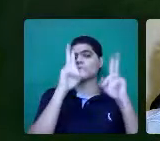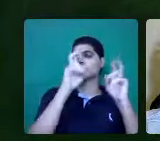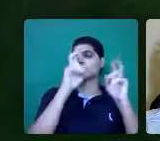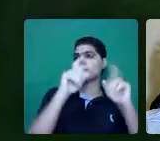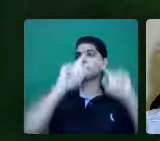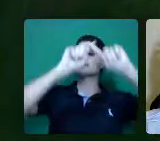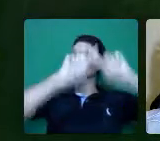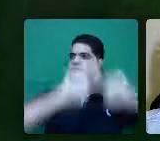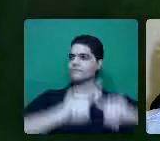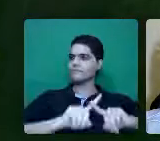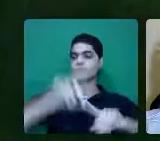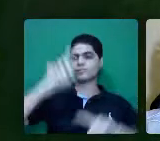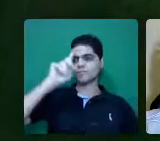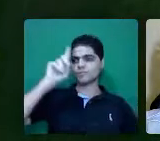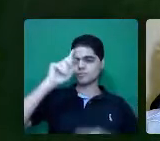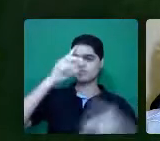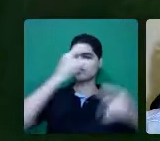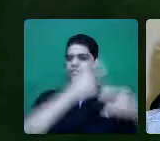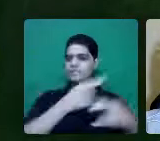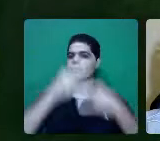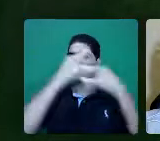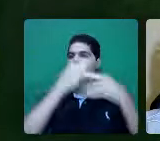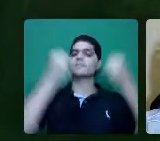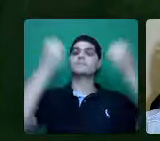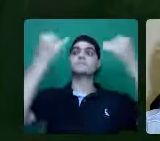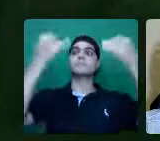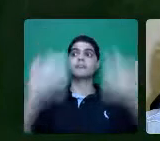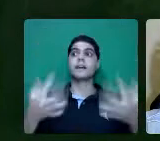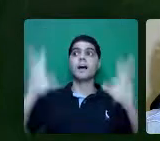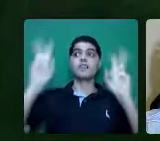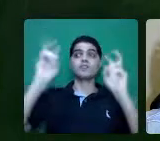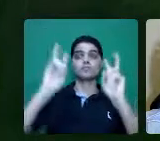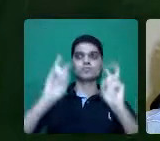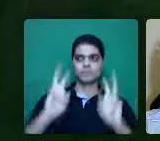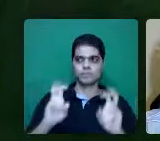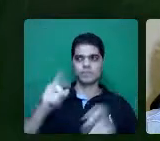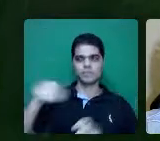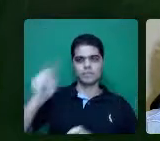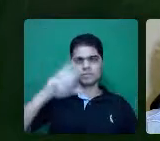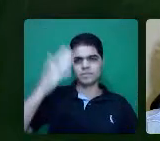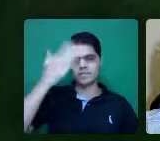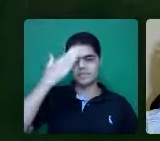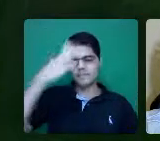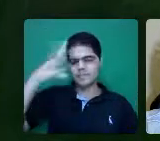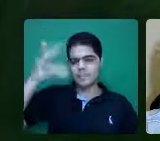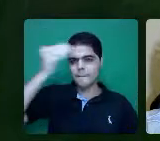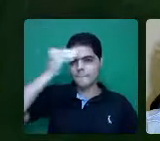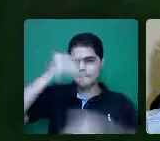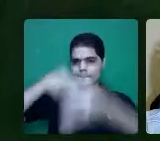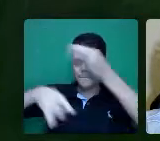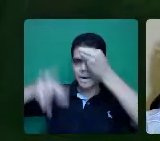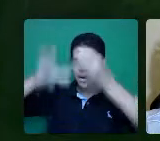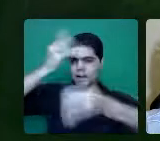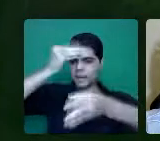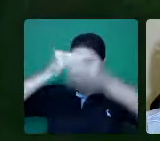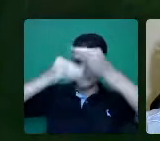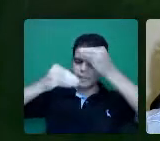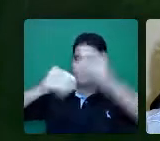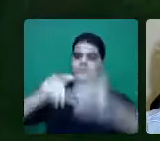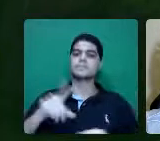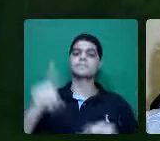uma live para falar sobre aquele desafio, para que vocês saibam mais, possam captar mais dados sobre esses desafios. A partir do